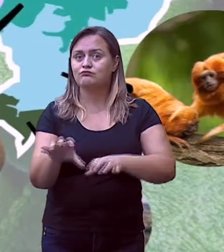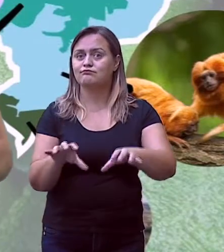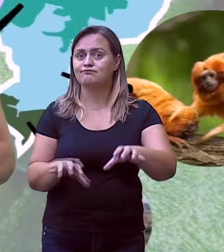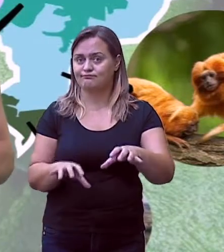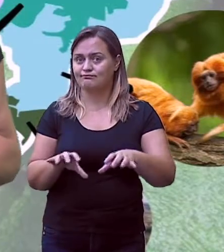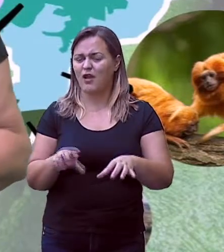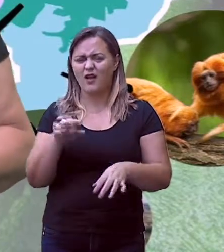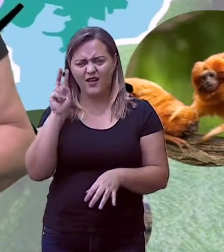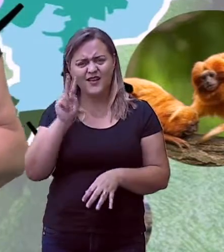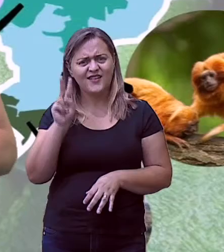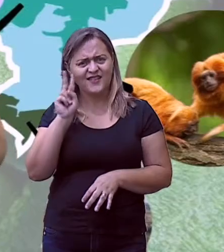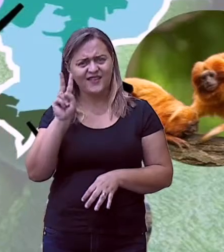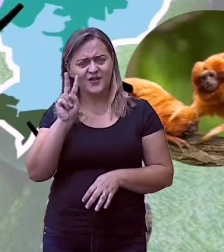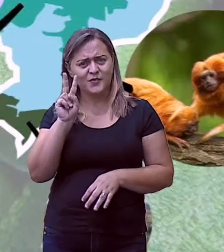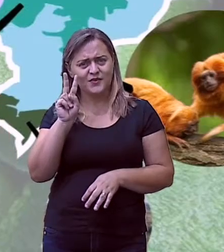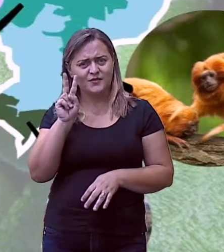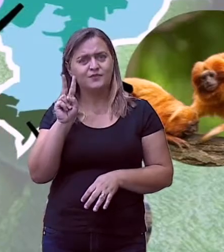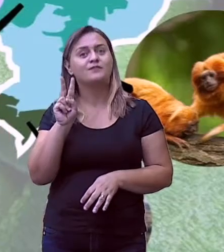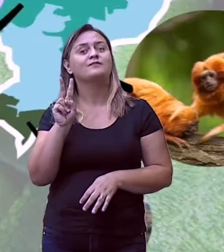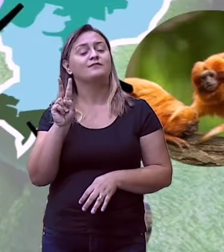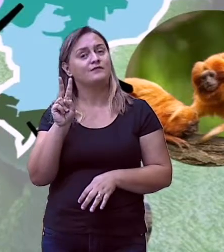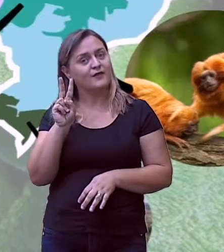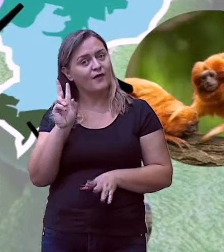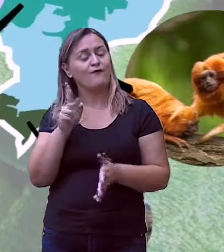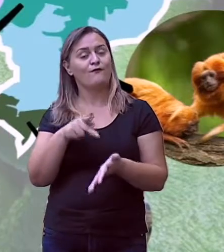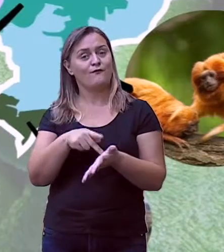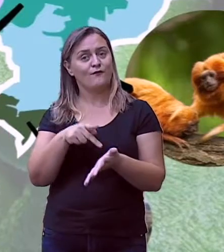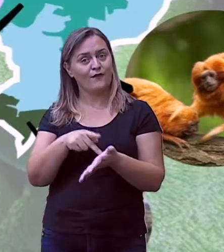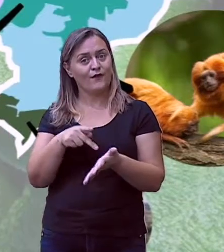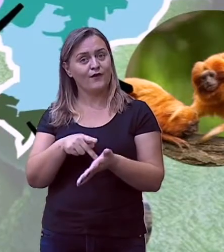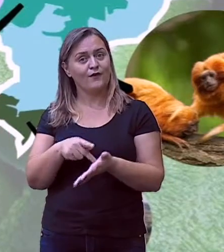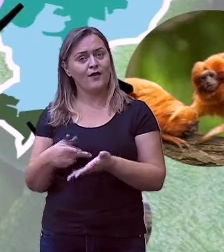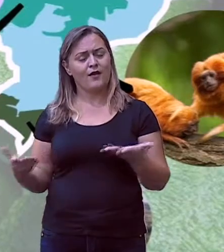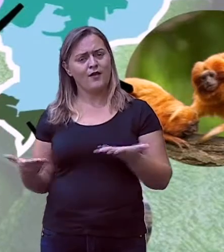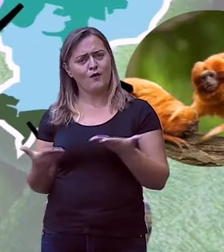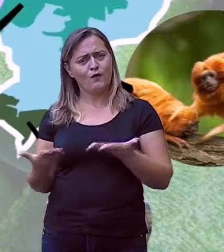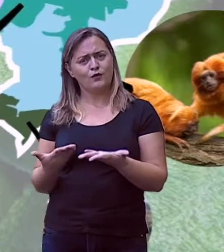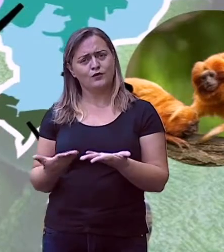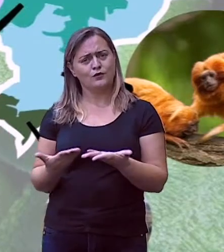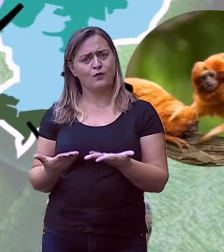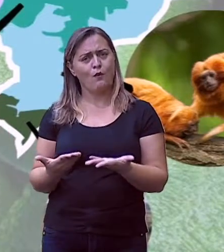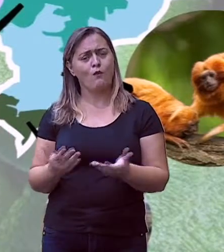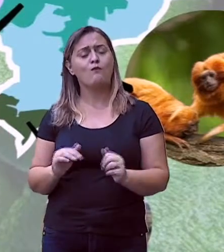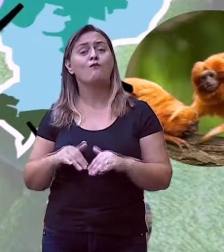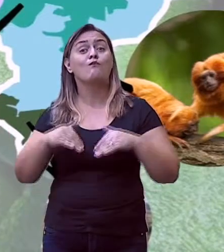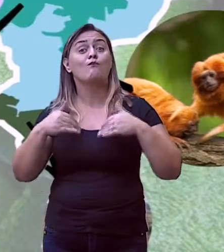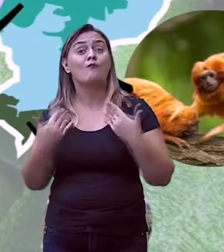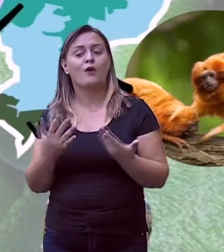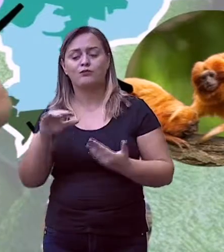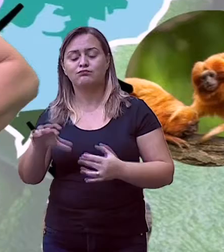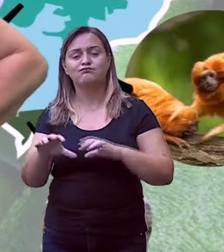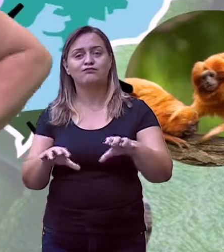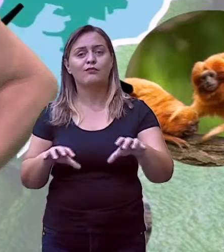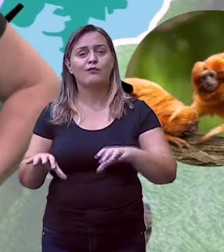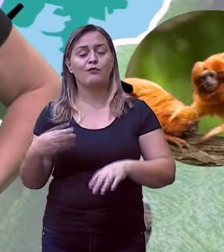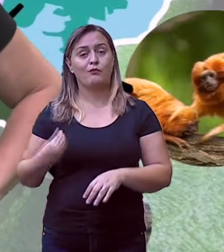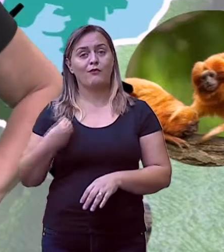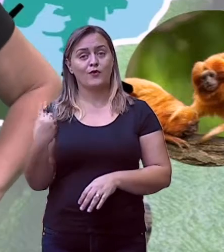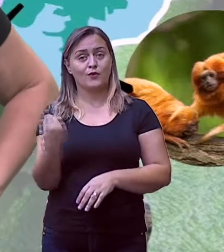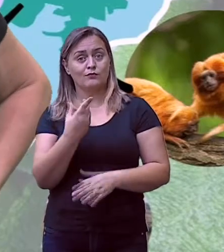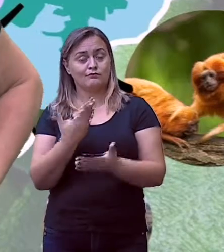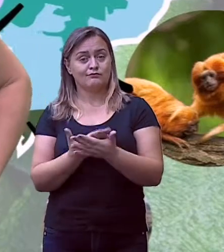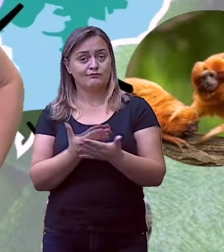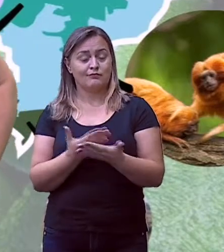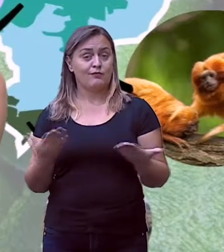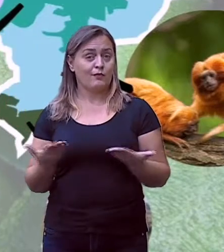Pois é. E aí? Será como que é este novo bioma que nós vamos estudar hoje? Será que ele tem